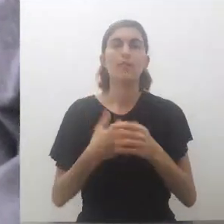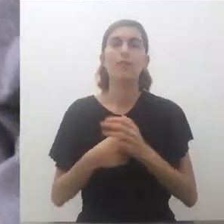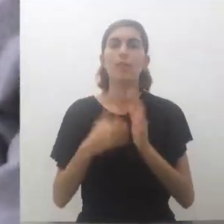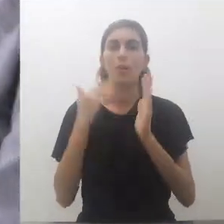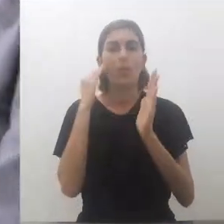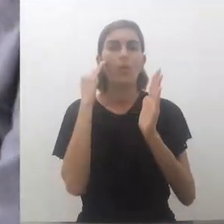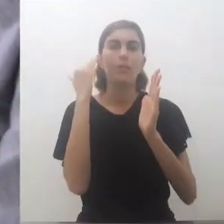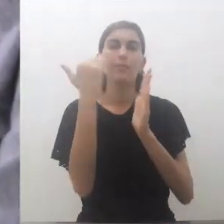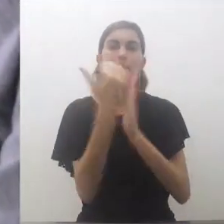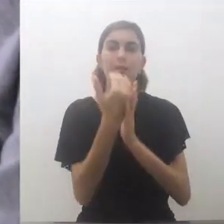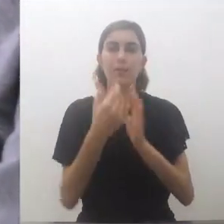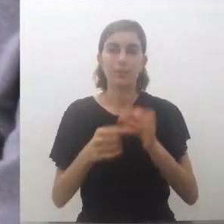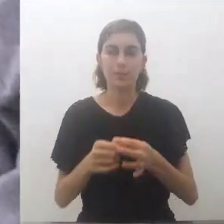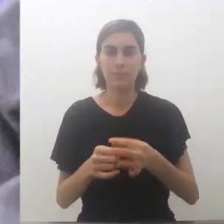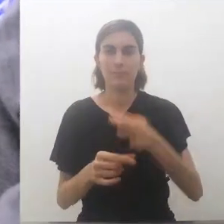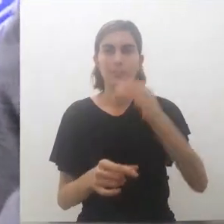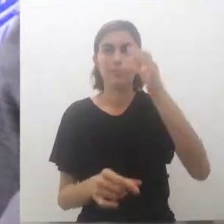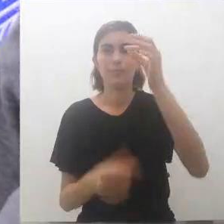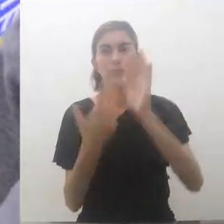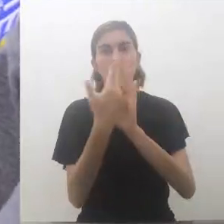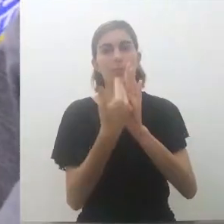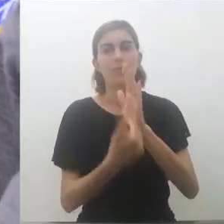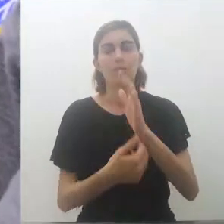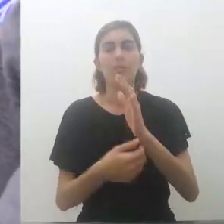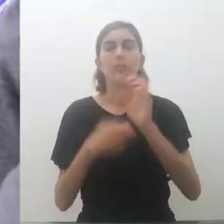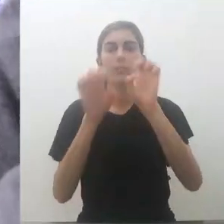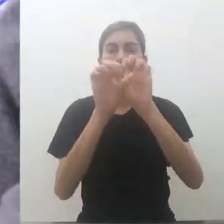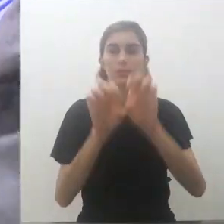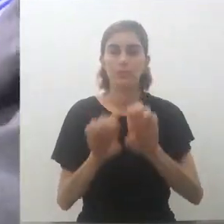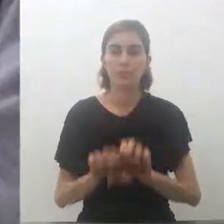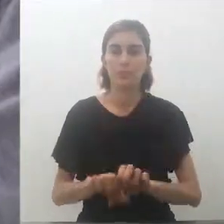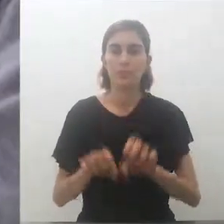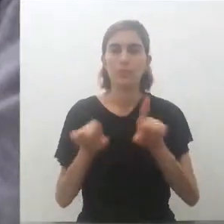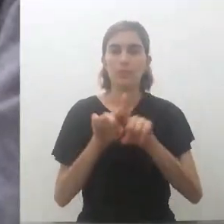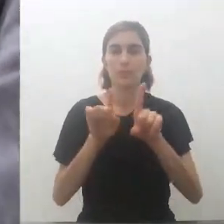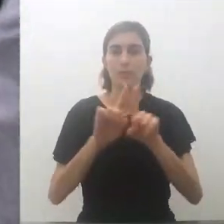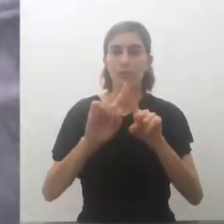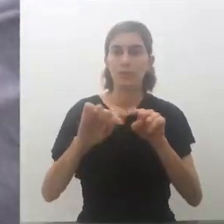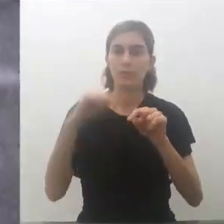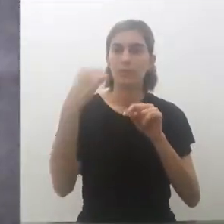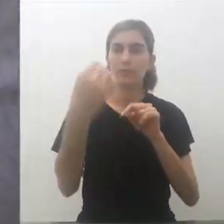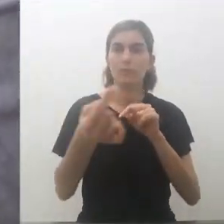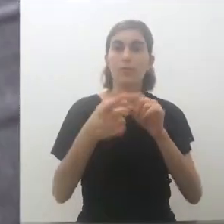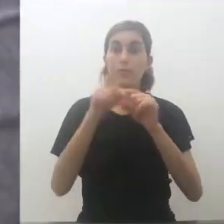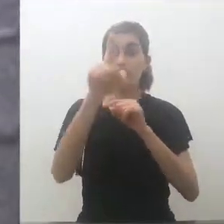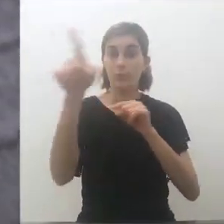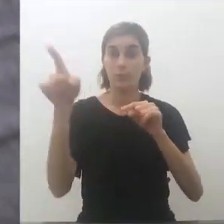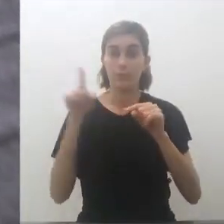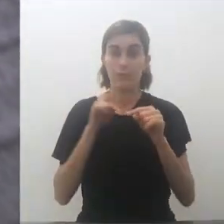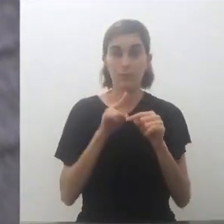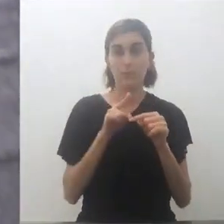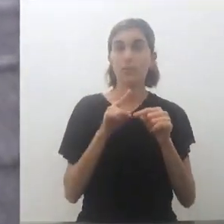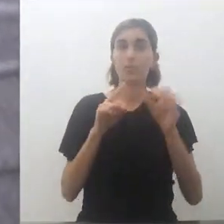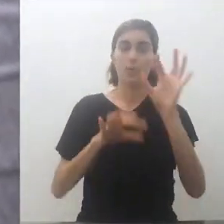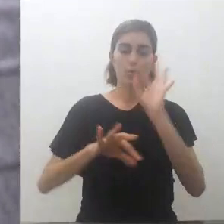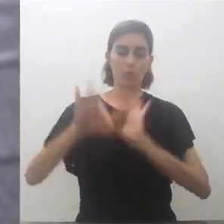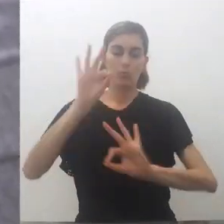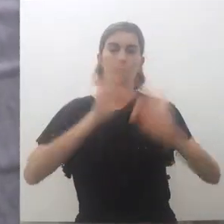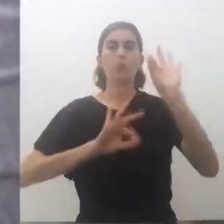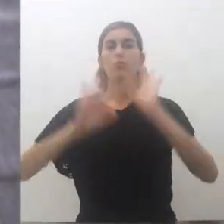as linhas e estruturando. Para em seguida, você, ao